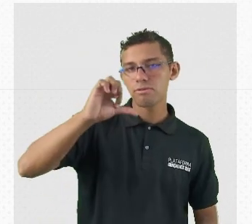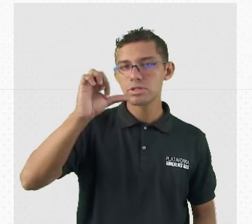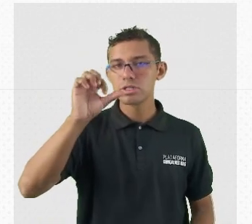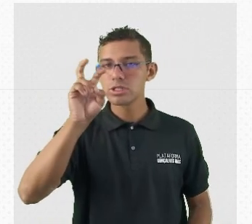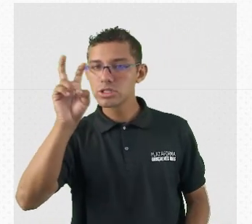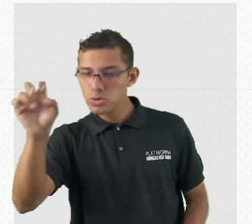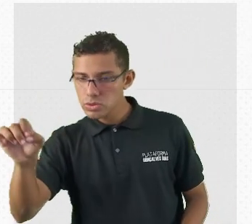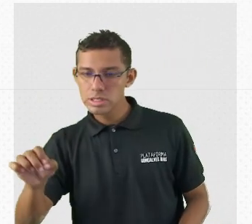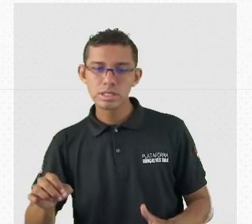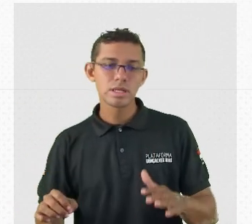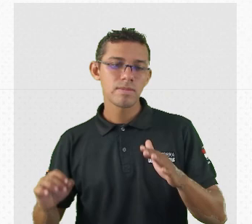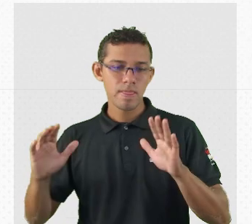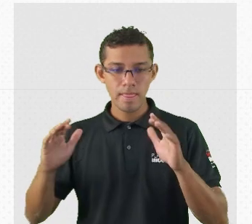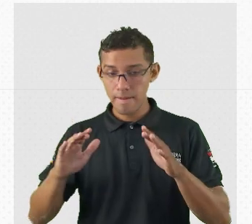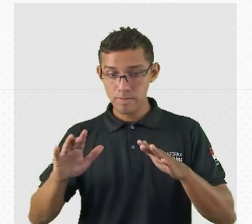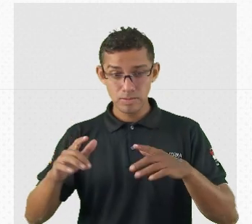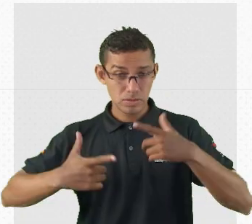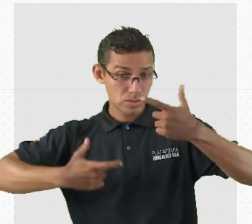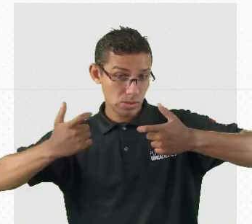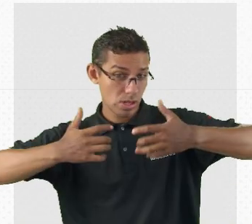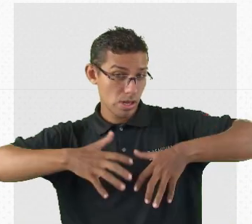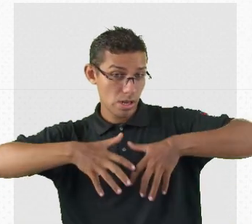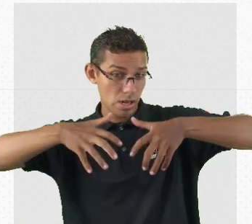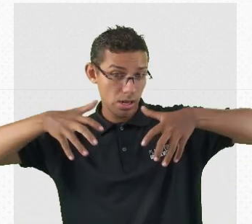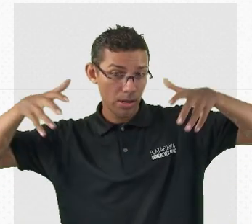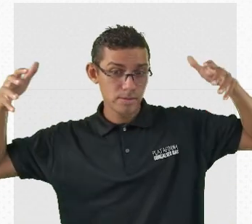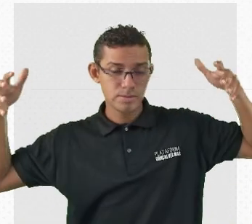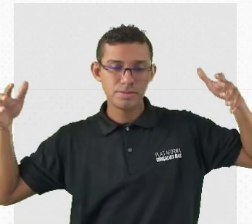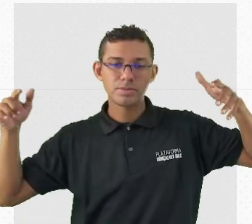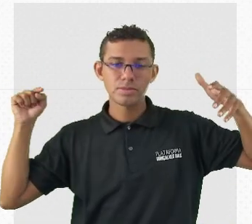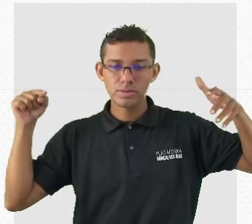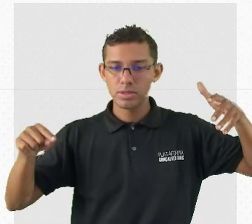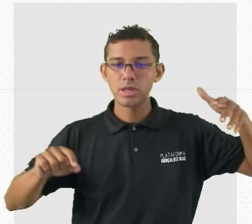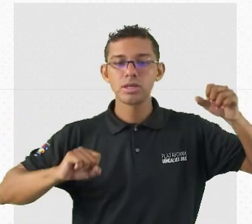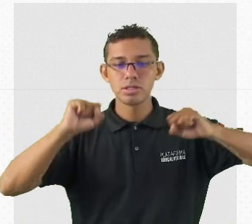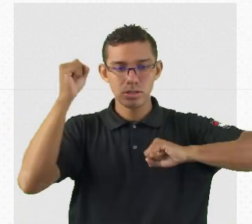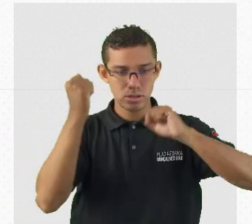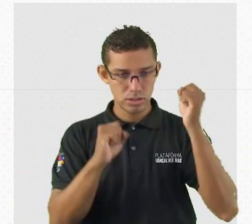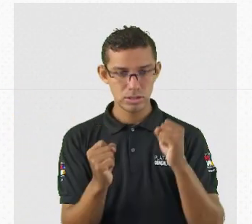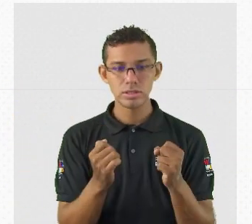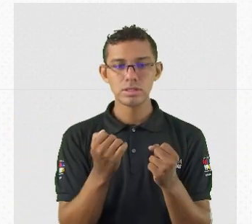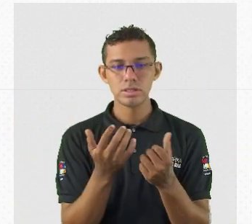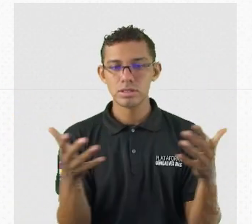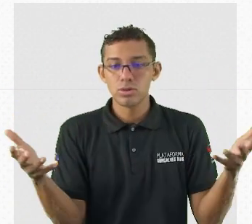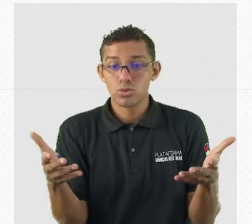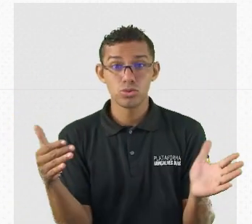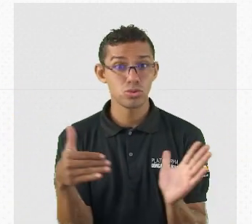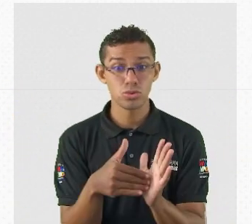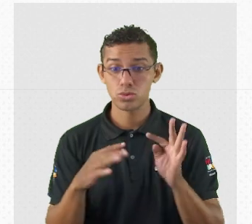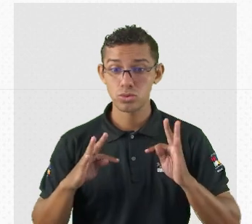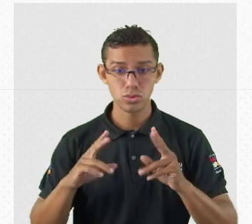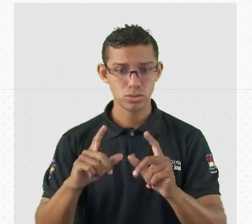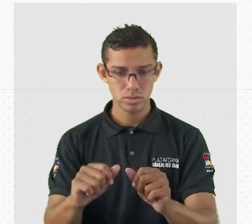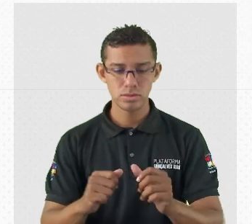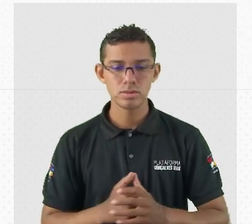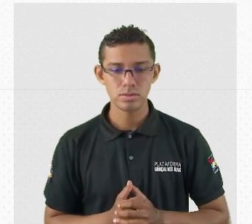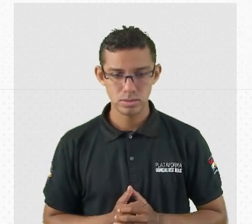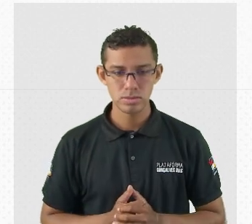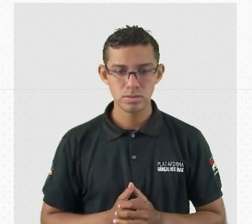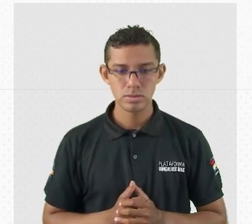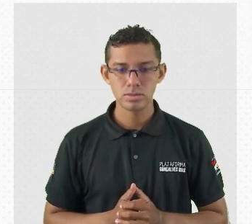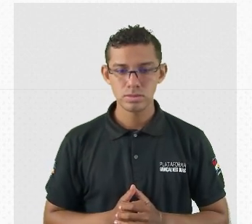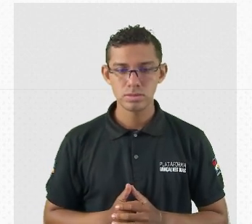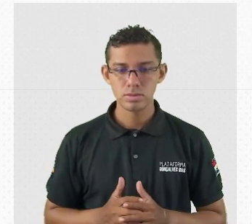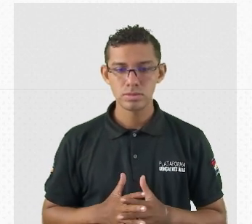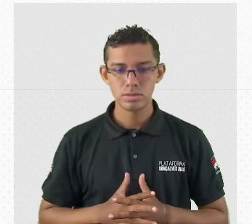grandes guerras que, de certa forma, né, congelam ali, né, o desenvolvimento industrial como um todo. É um desenvolvimento industrial muito voltado para o setor